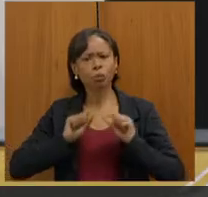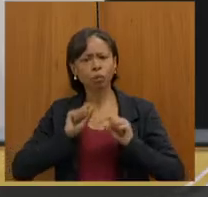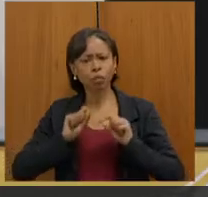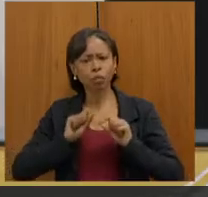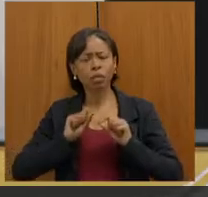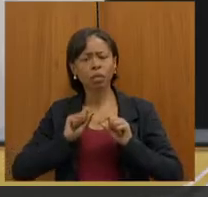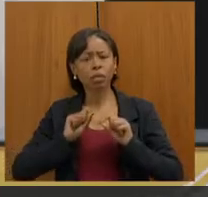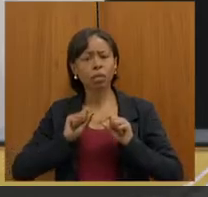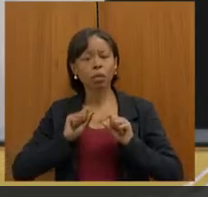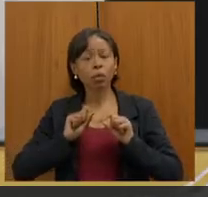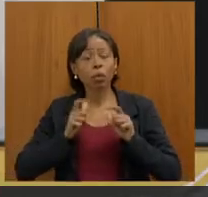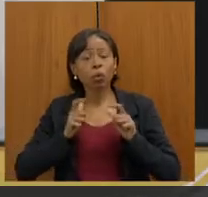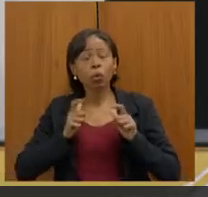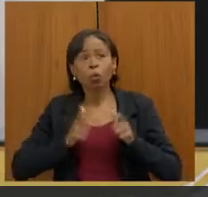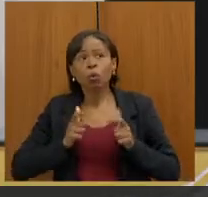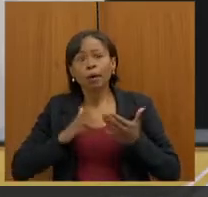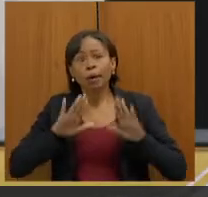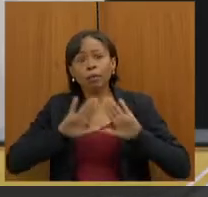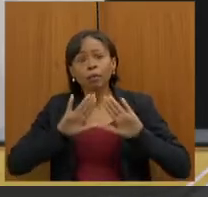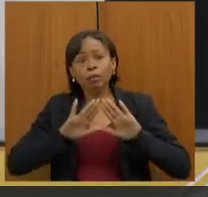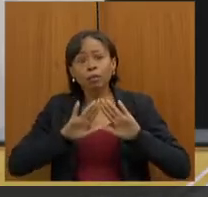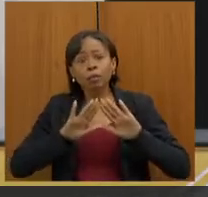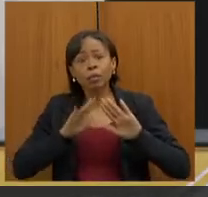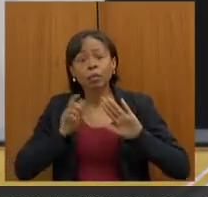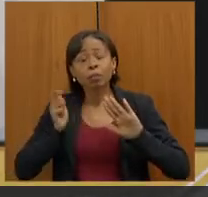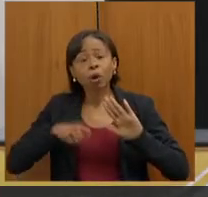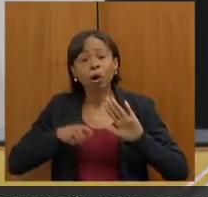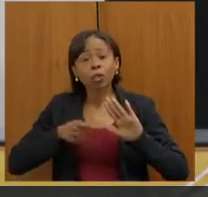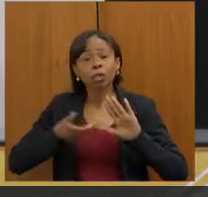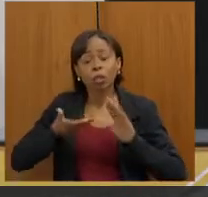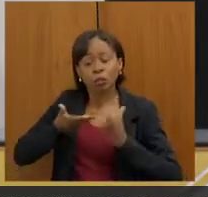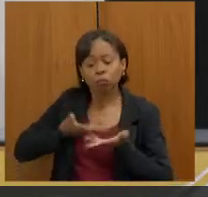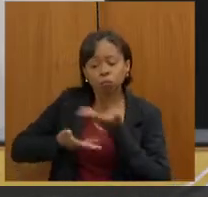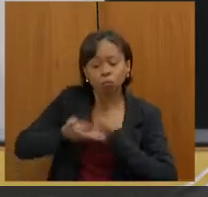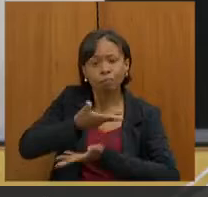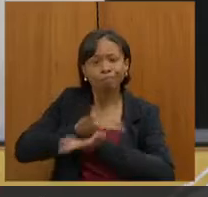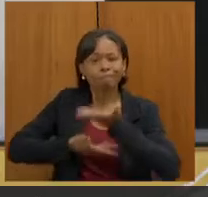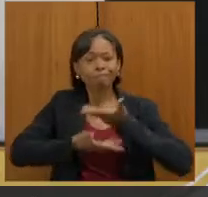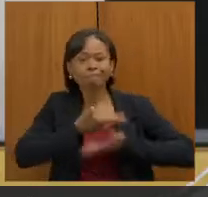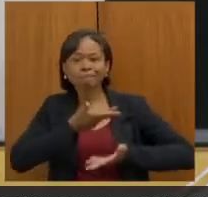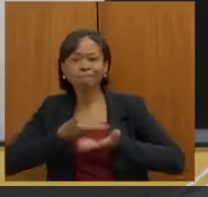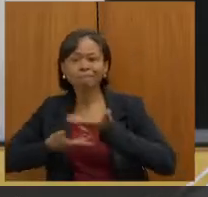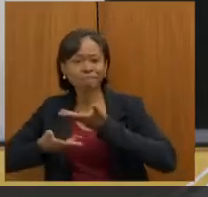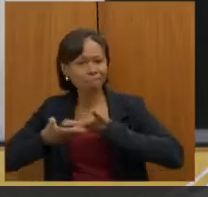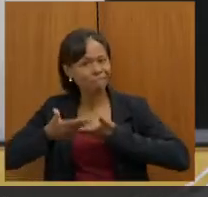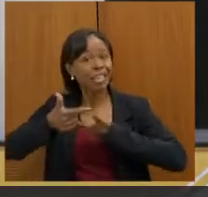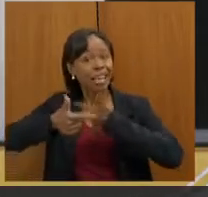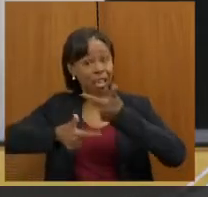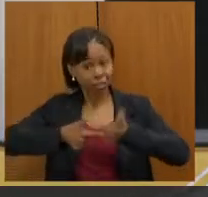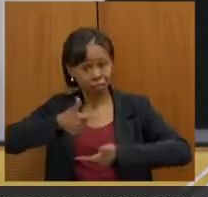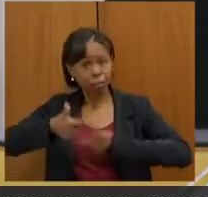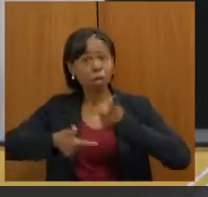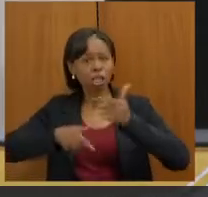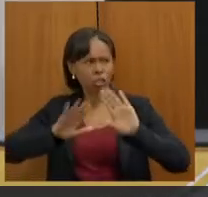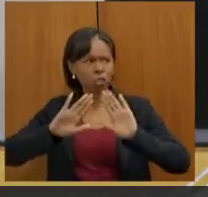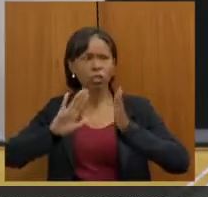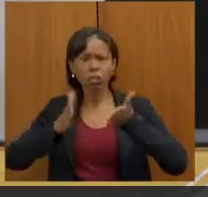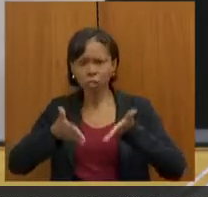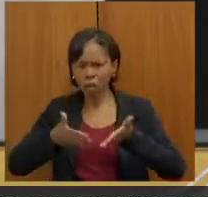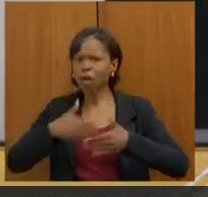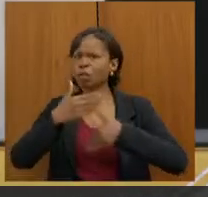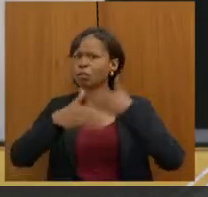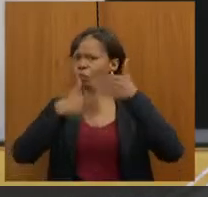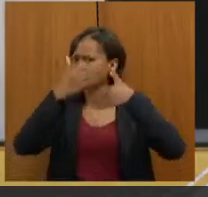instrumento de integração de todo esse trabalho que já vem sendo desenvolvido